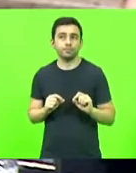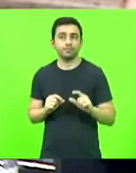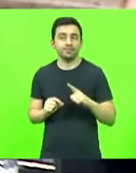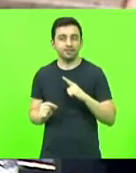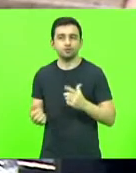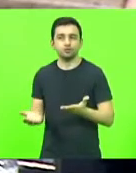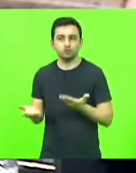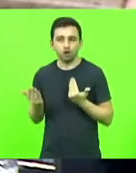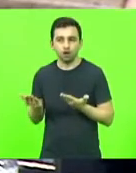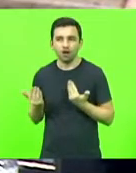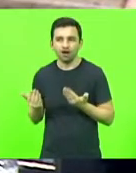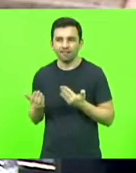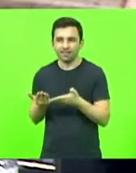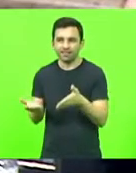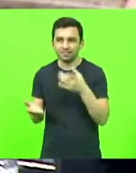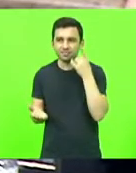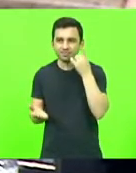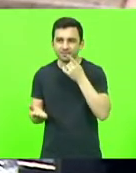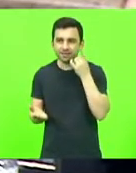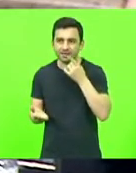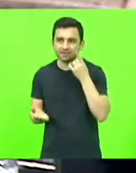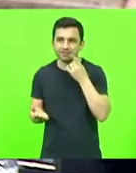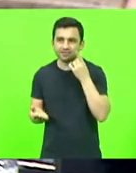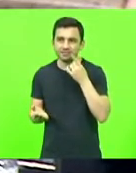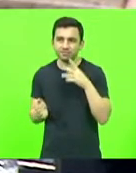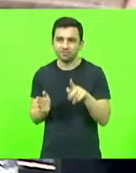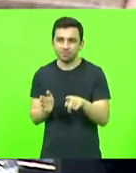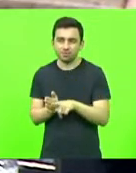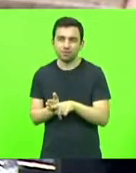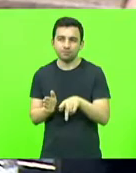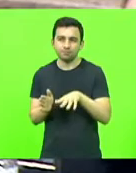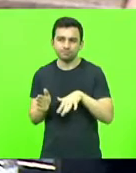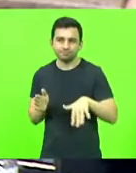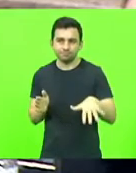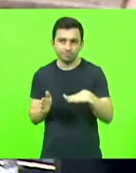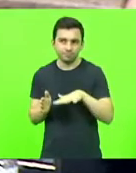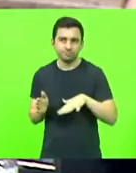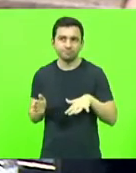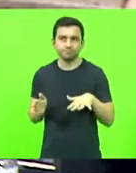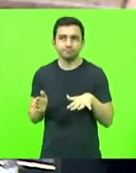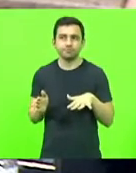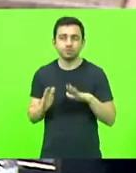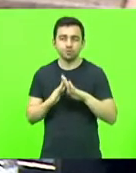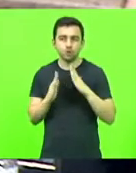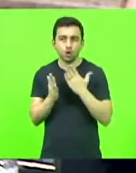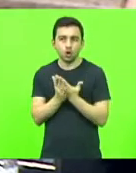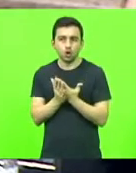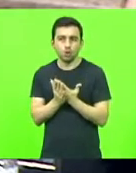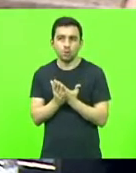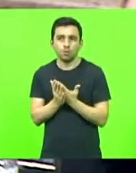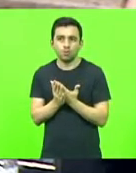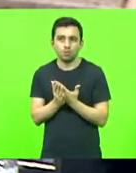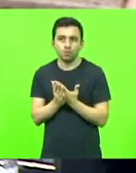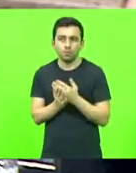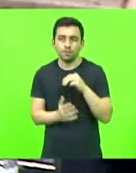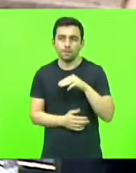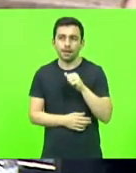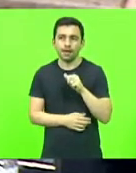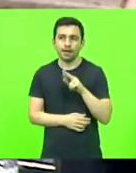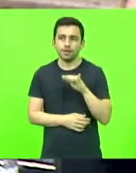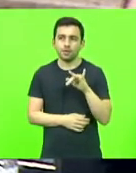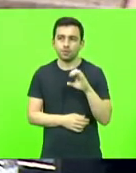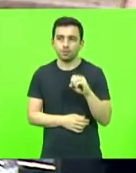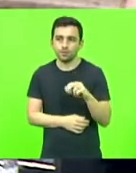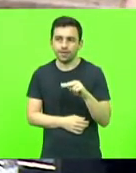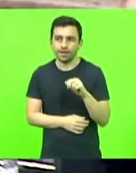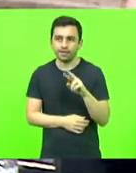jovens deputados e deputadas do Parlamento Jovem, da Escola Estadual Expedicionário Mário Nardelli, lá da nossa